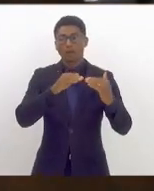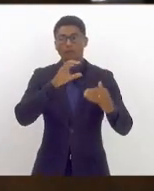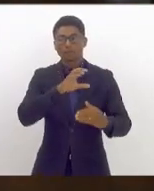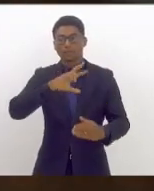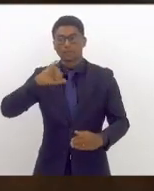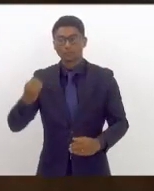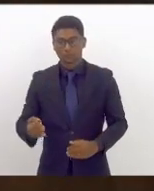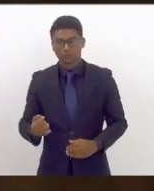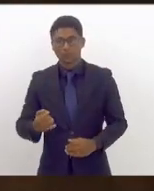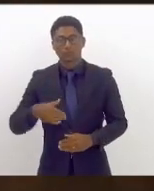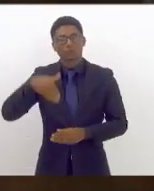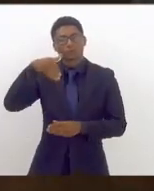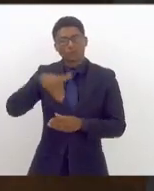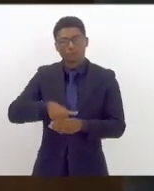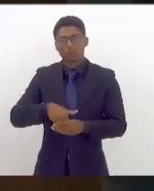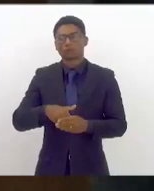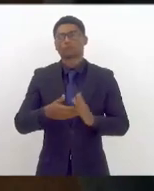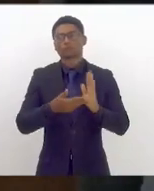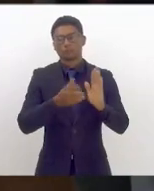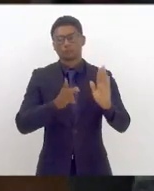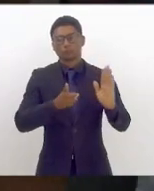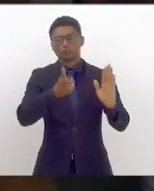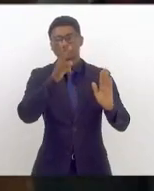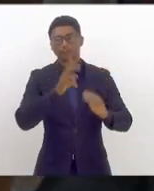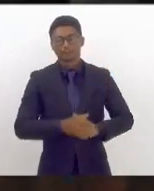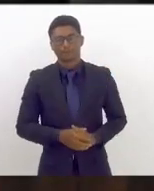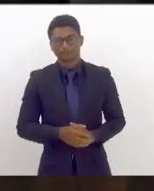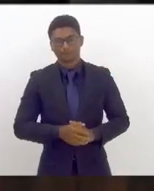preservando meu voto no mérito